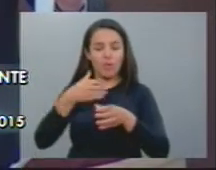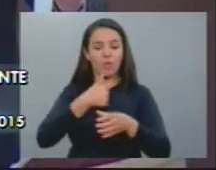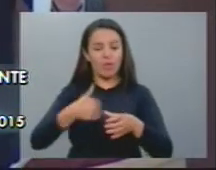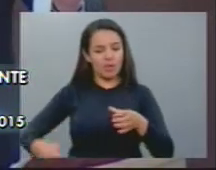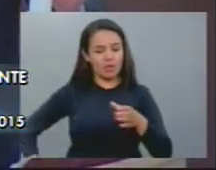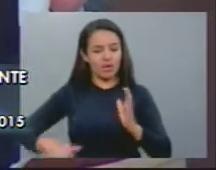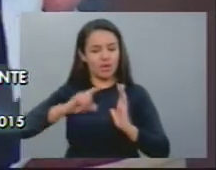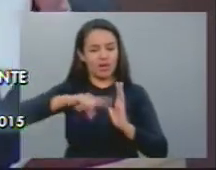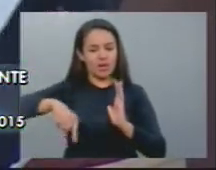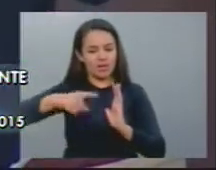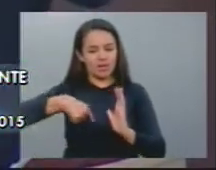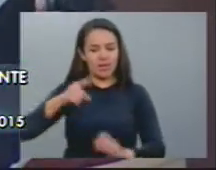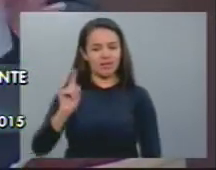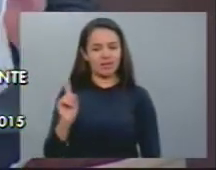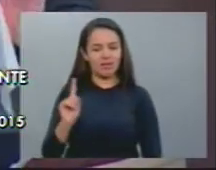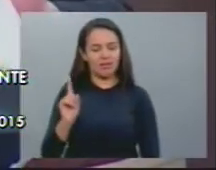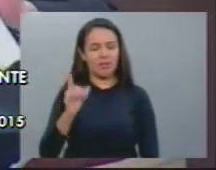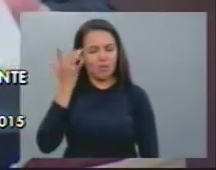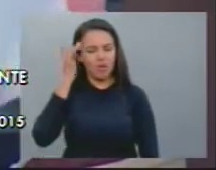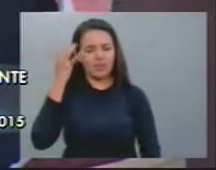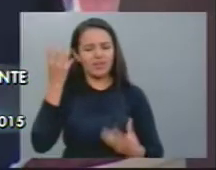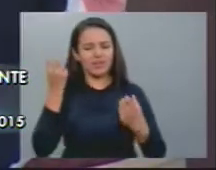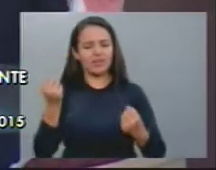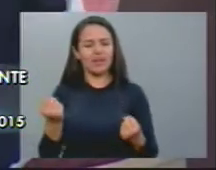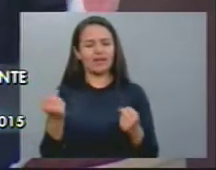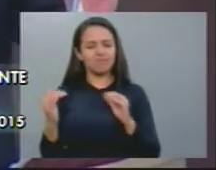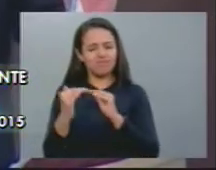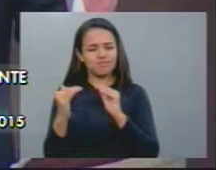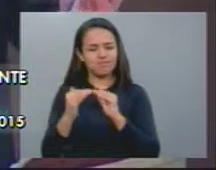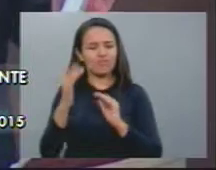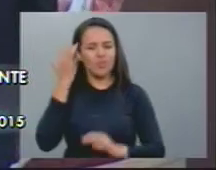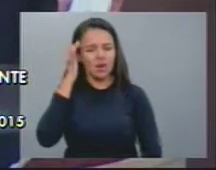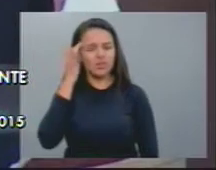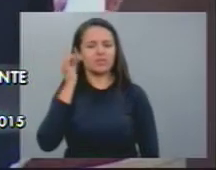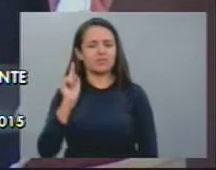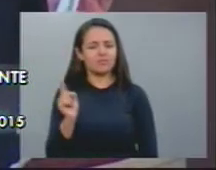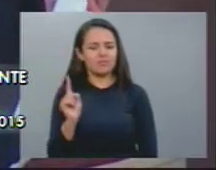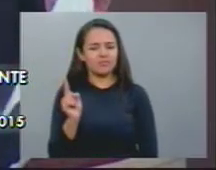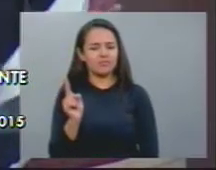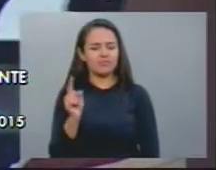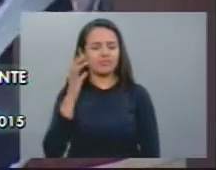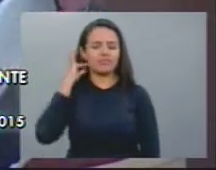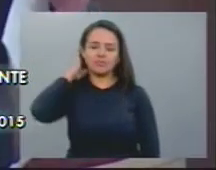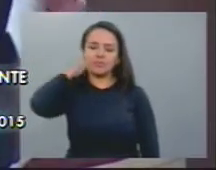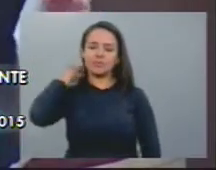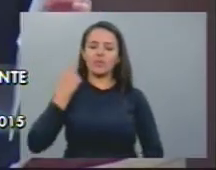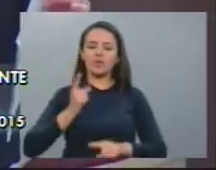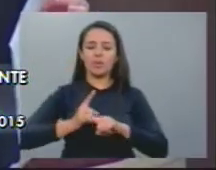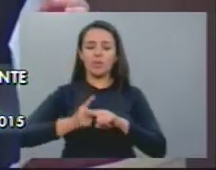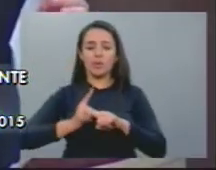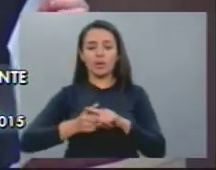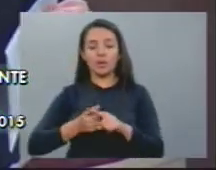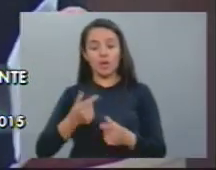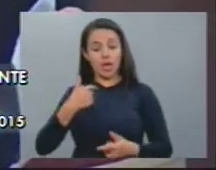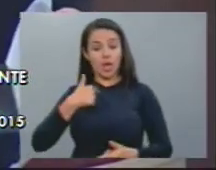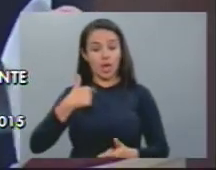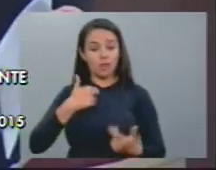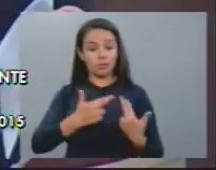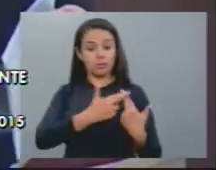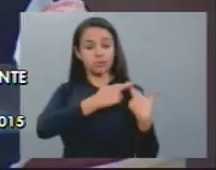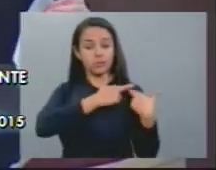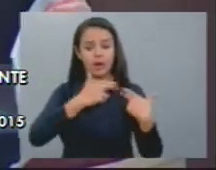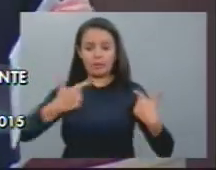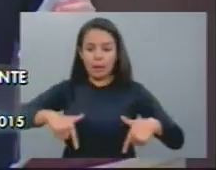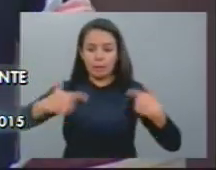nossas proposições, que tem como único fito aqui não se trata de outra coisa senão cumprir o nosso mandato. Nós somos oposição